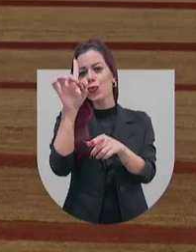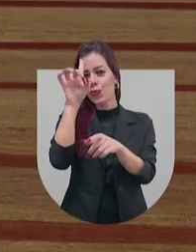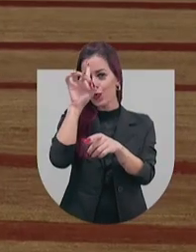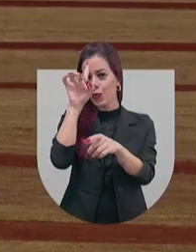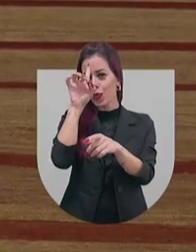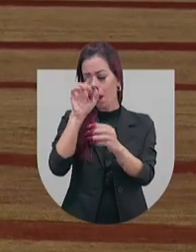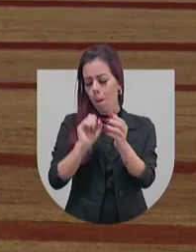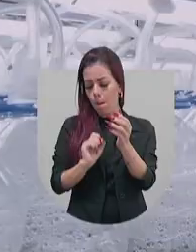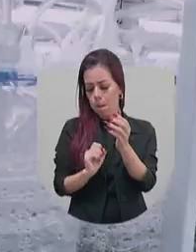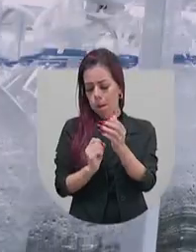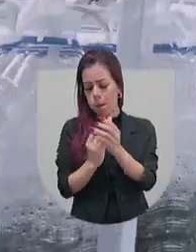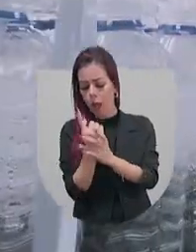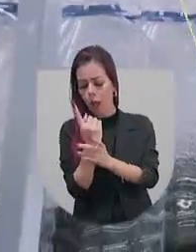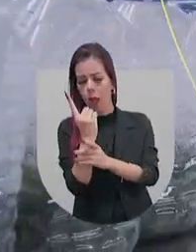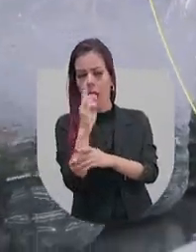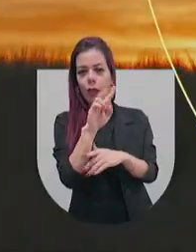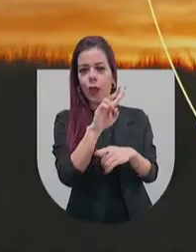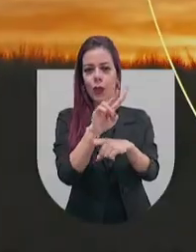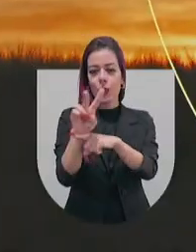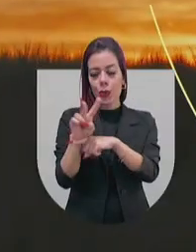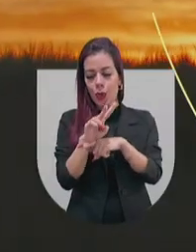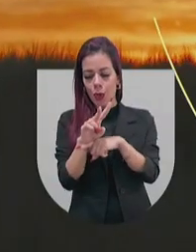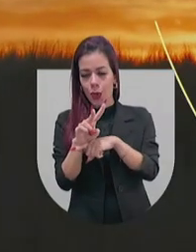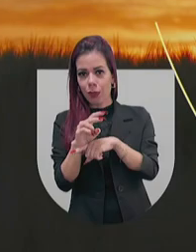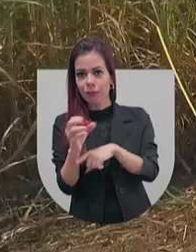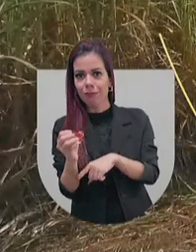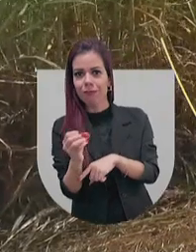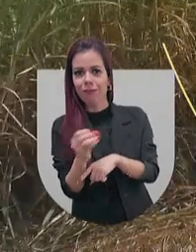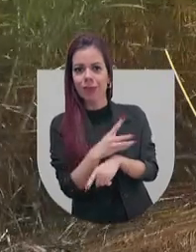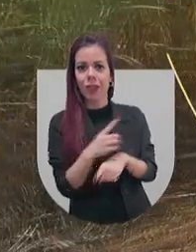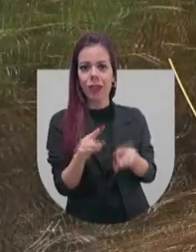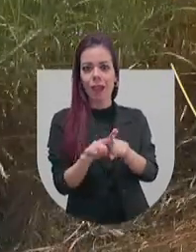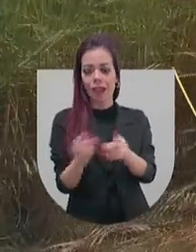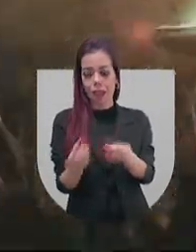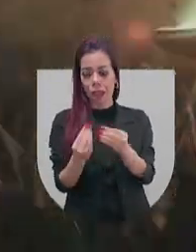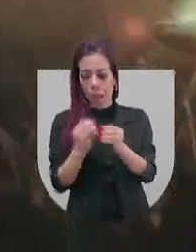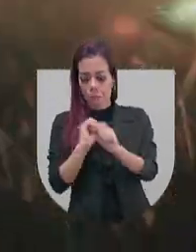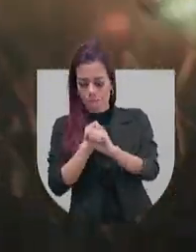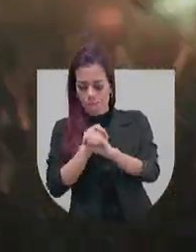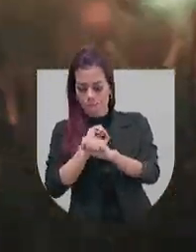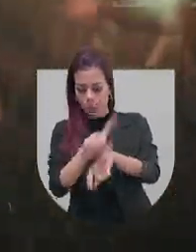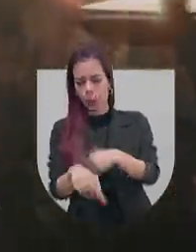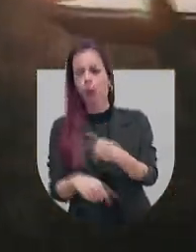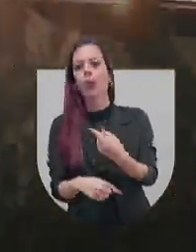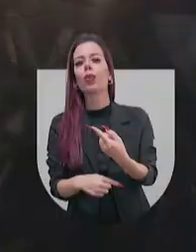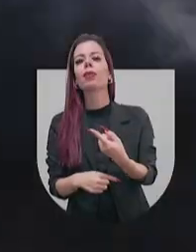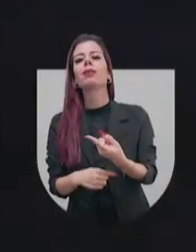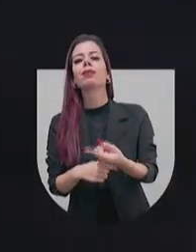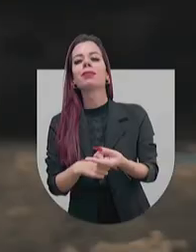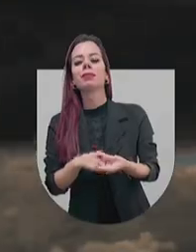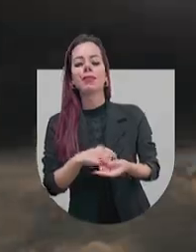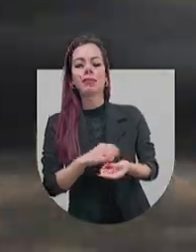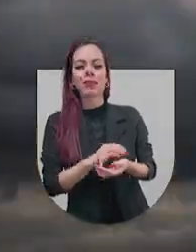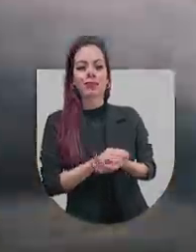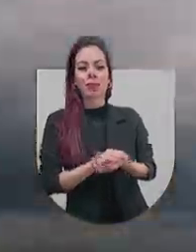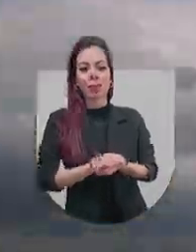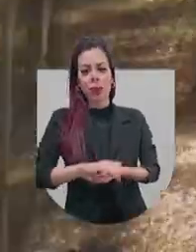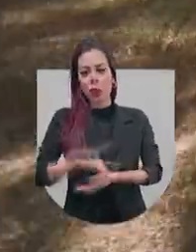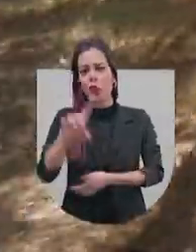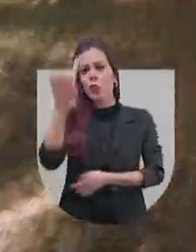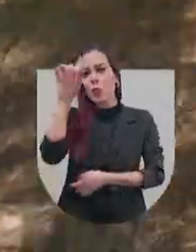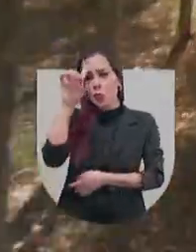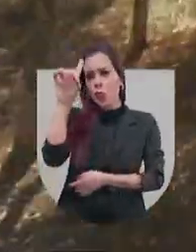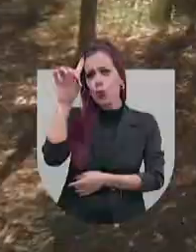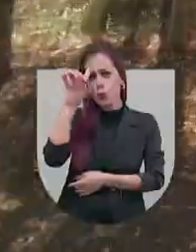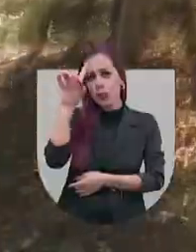Para plantar, para cuidar, para inovar, colher e transformar. Dia